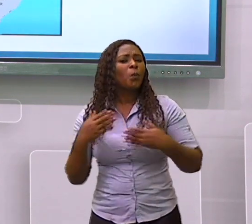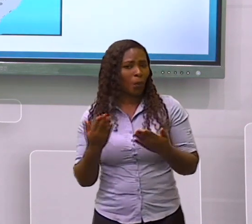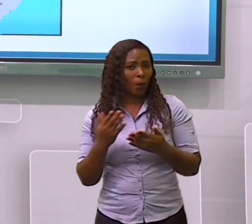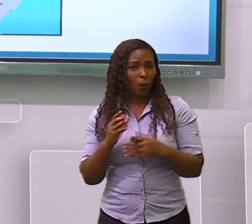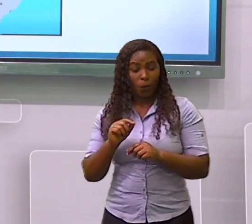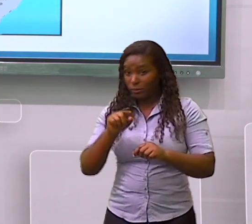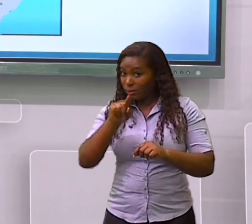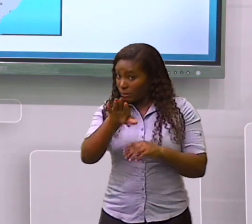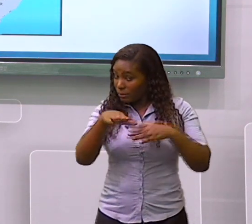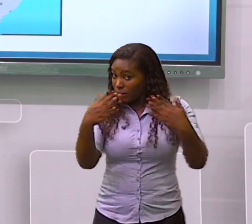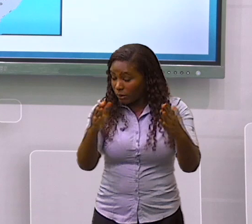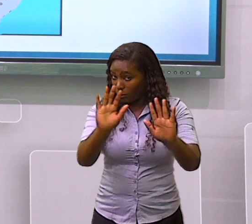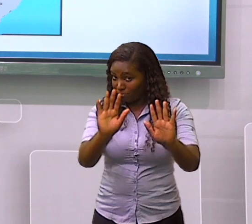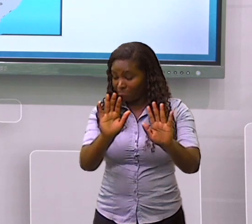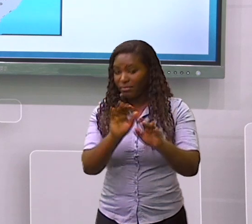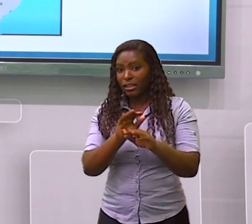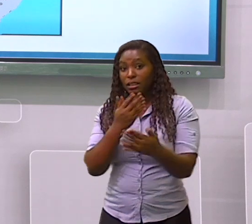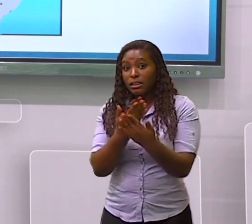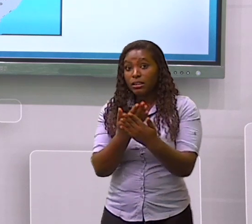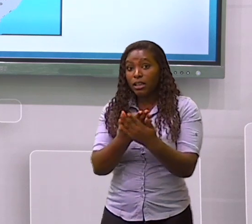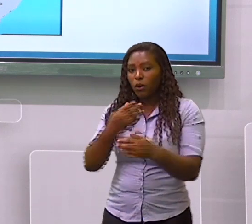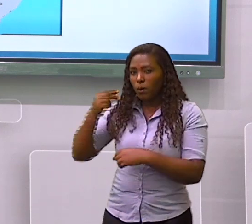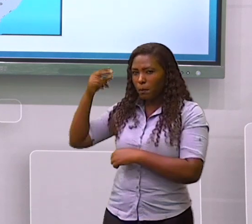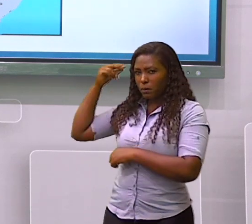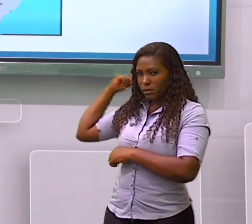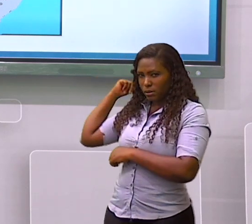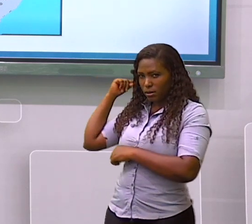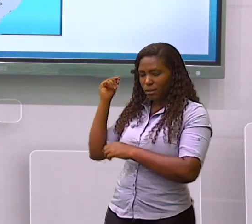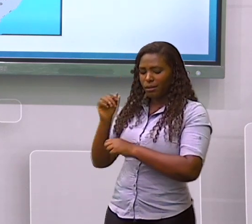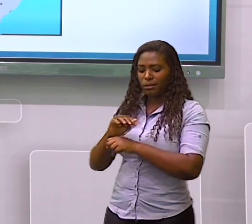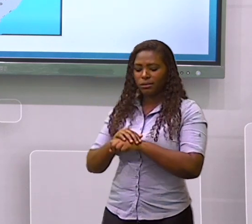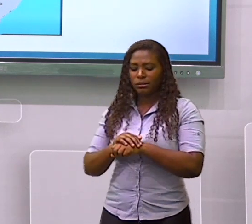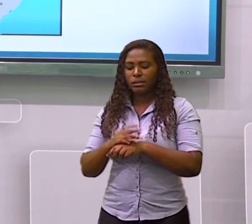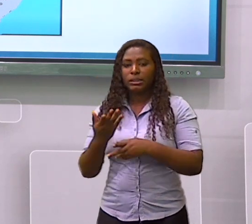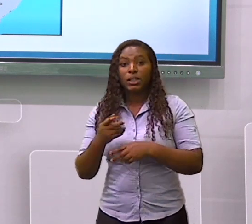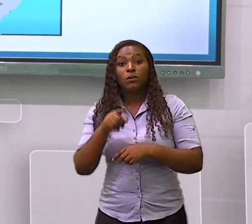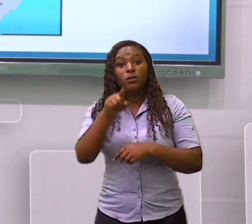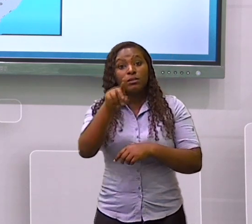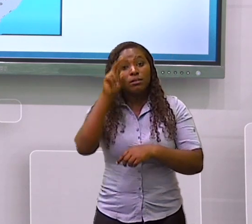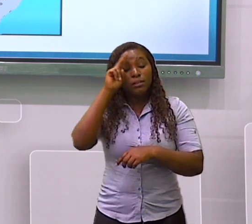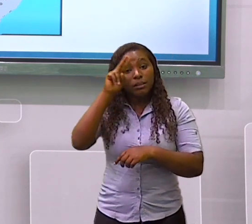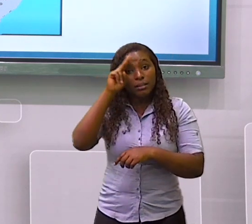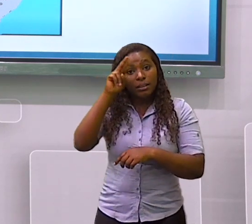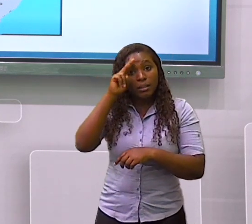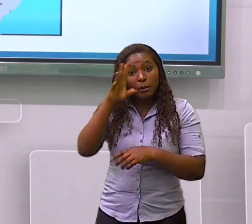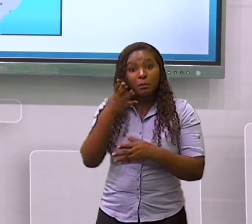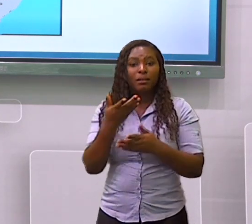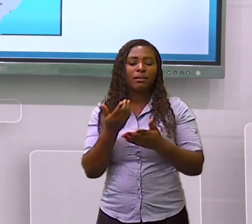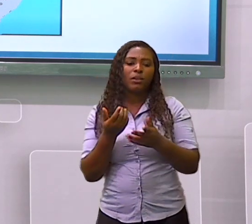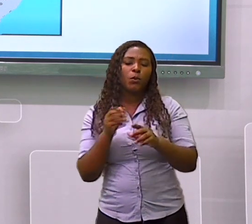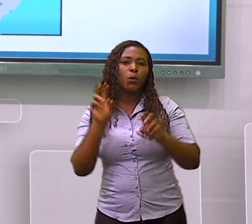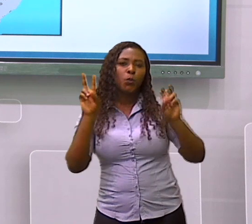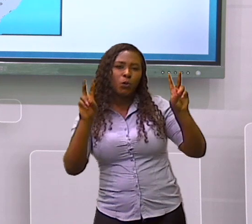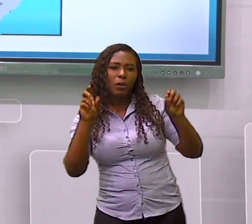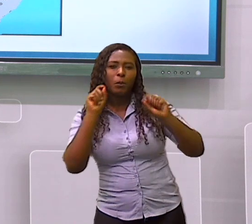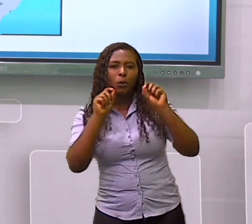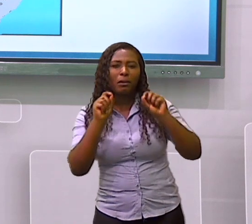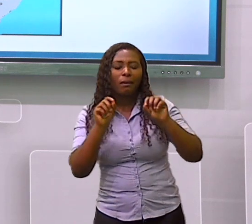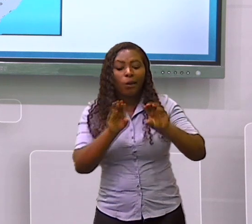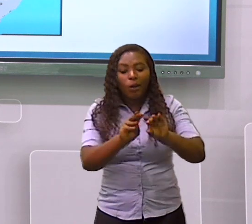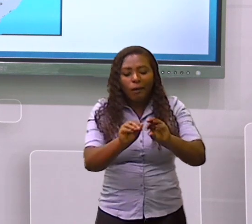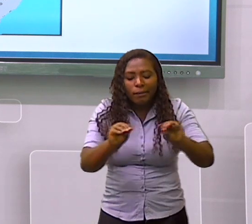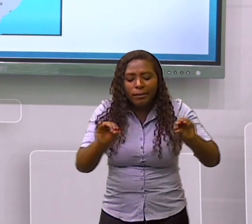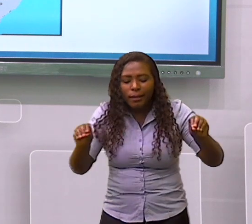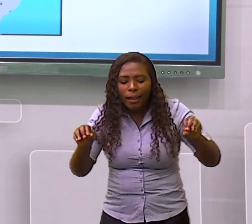Na aula passada, nós falamos sobre o que extraímos do solo, e que o Brasil tem uma zona